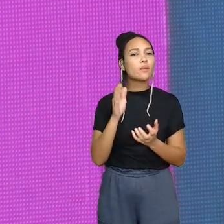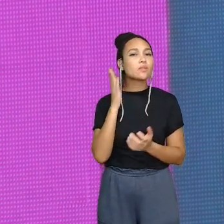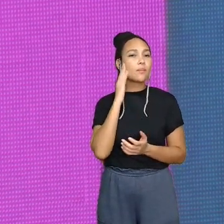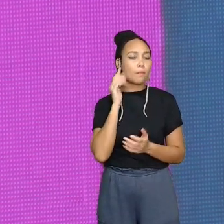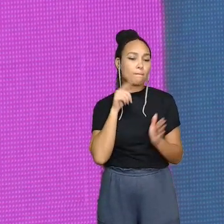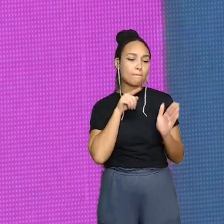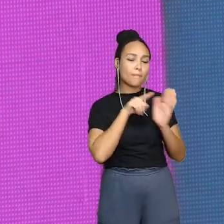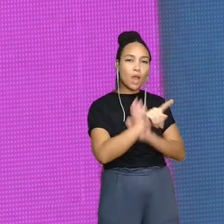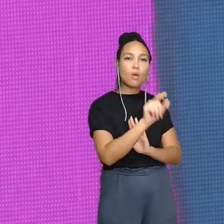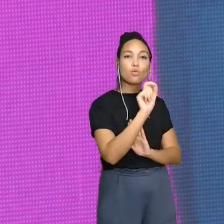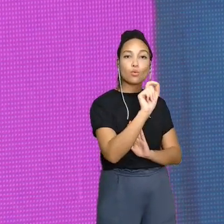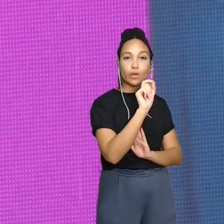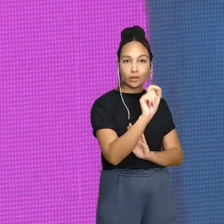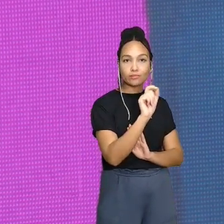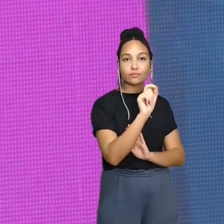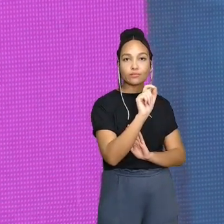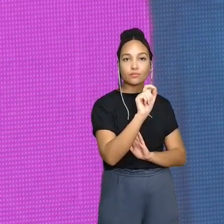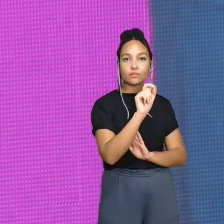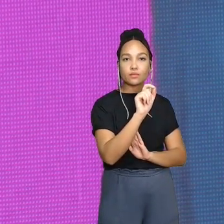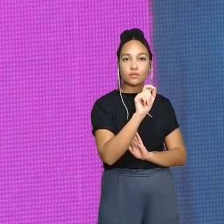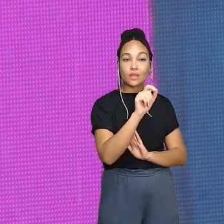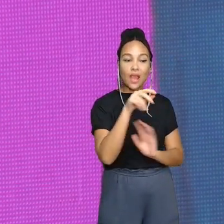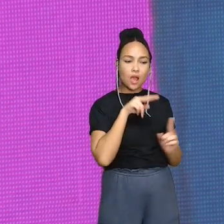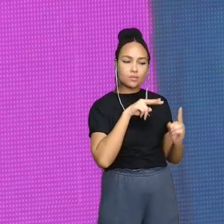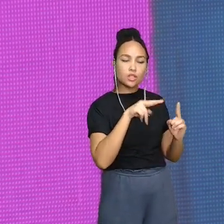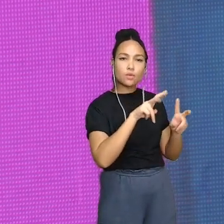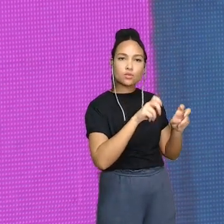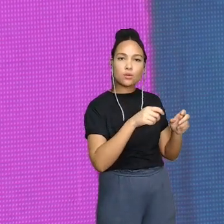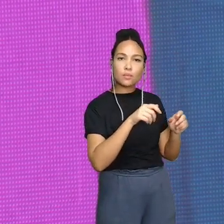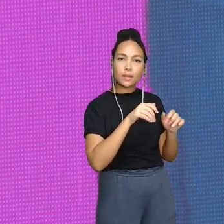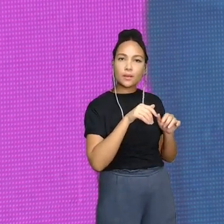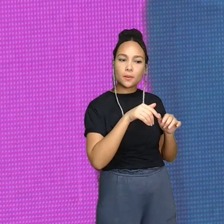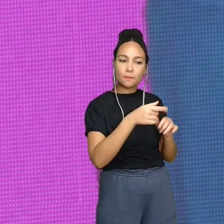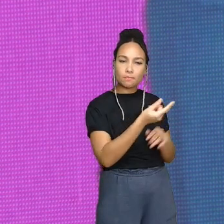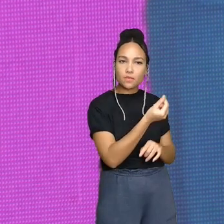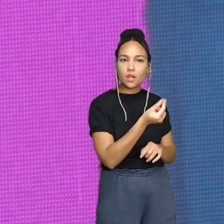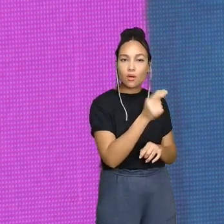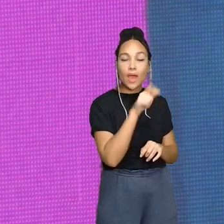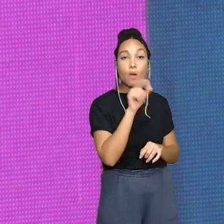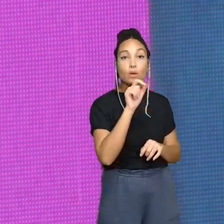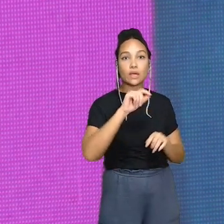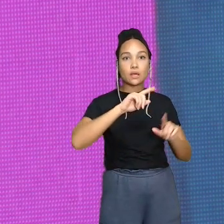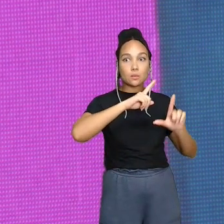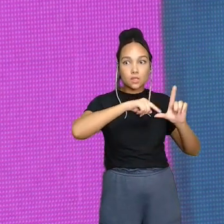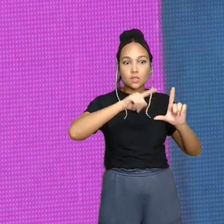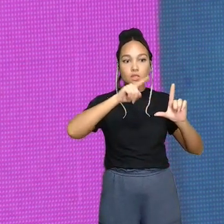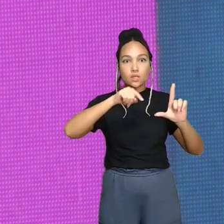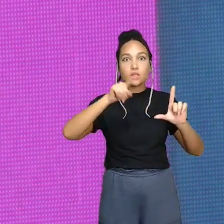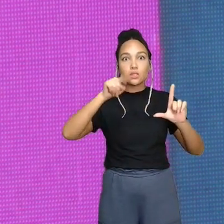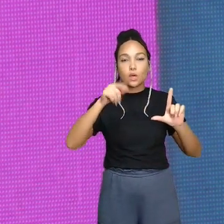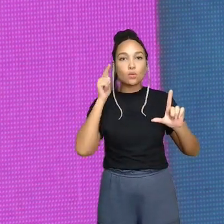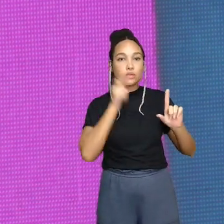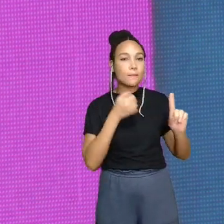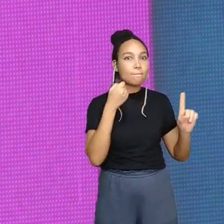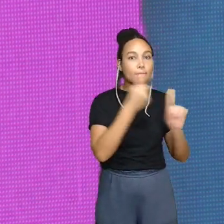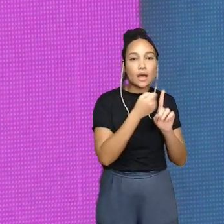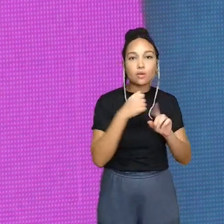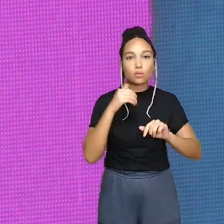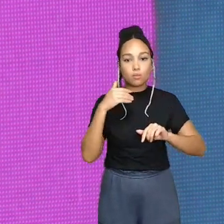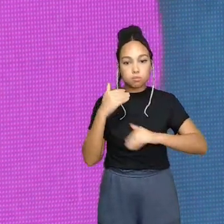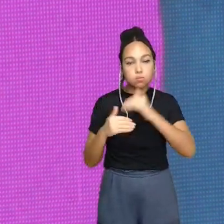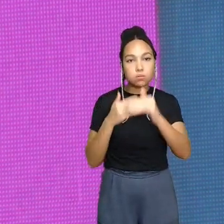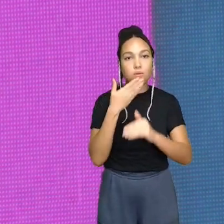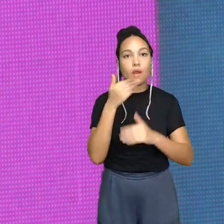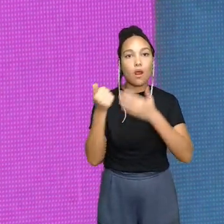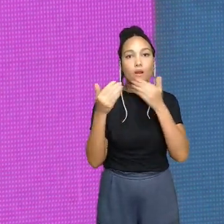você sobre a visão de mercado. Ela é sempre assim: melhorar os indicadores, ganhar escala, ganhar impacto. Quando a gente fala de projetos de impacto